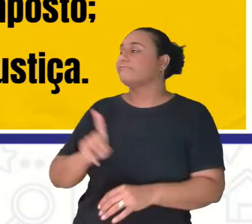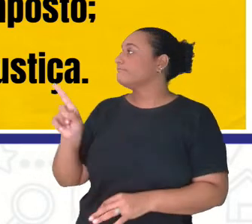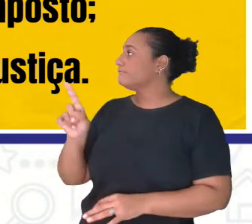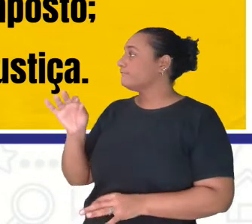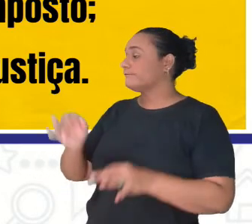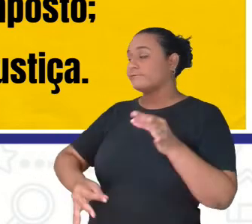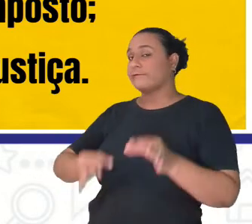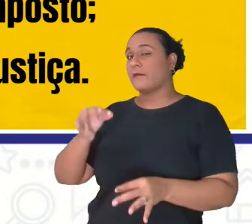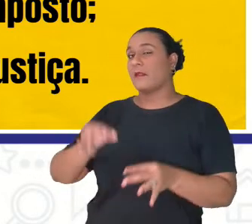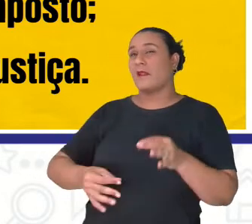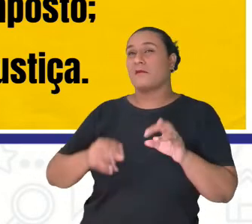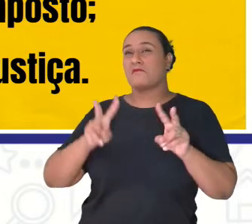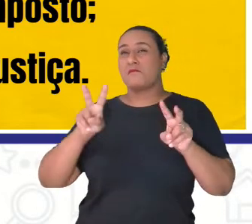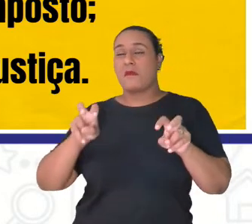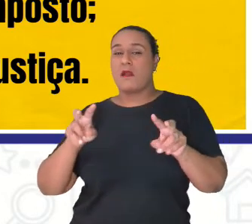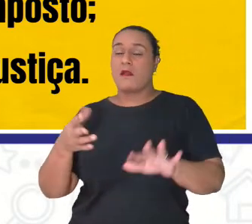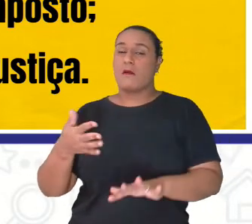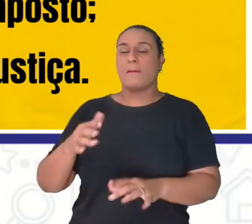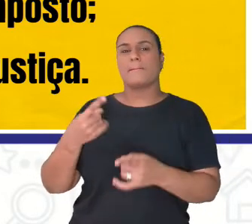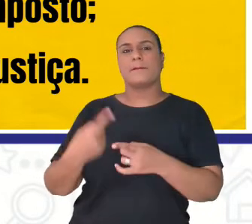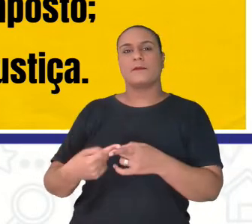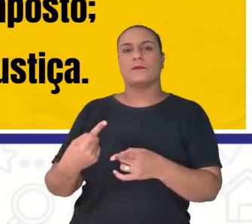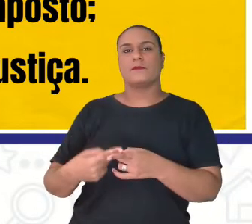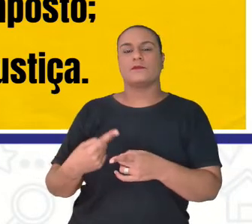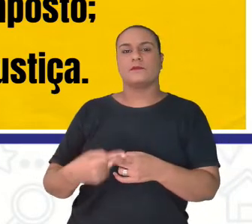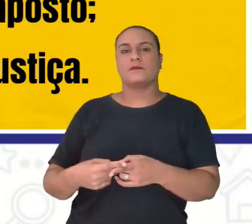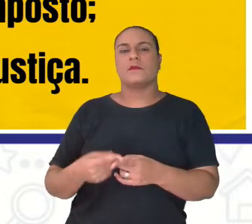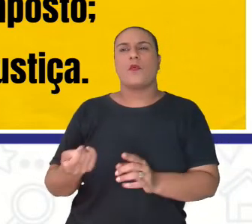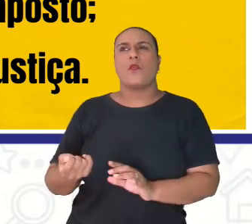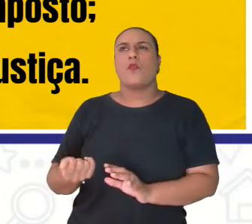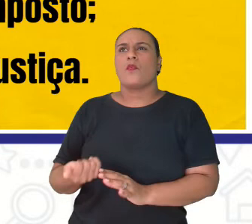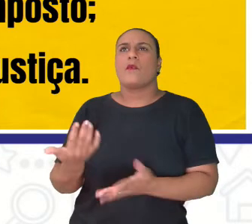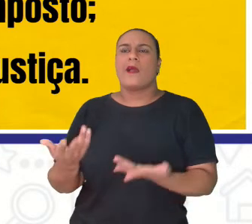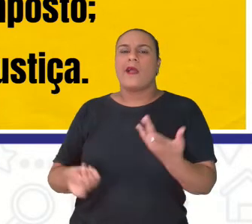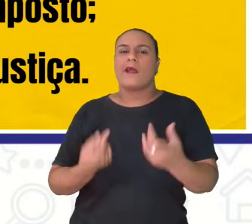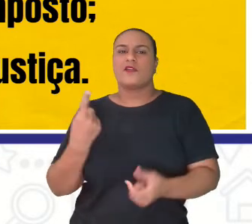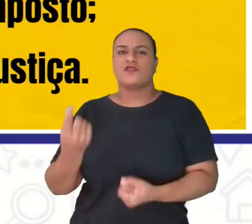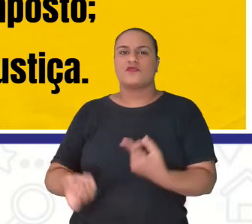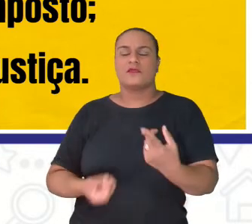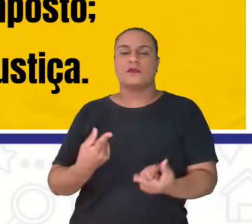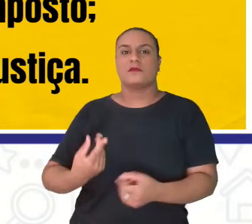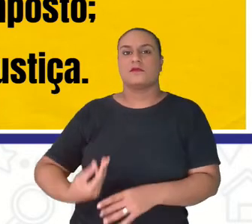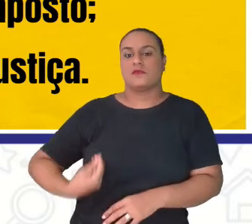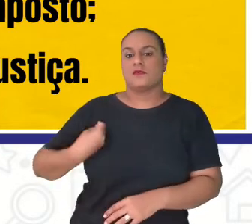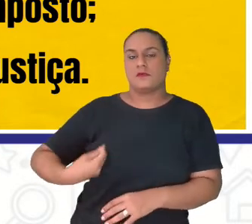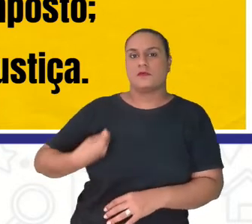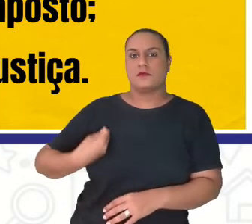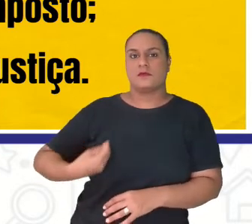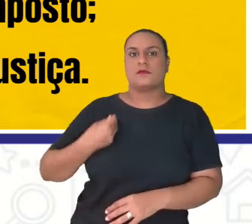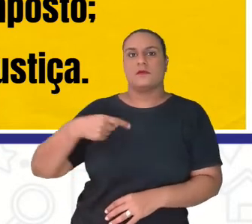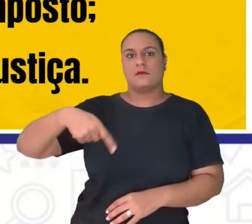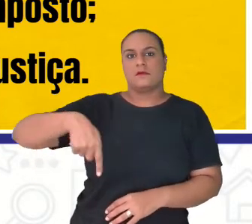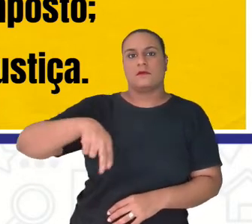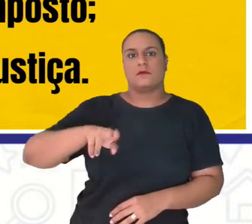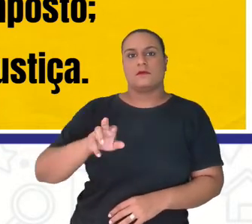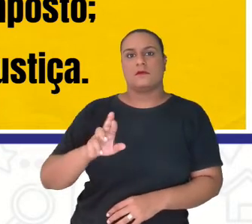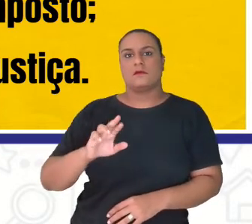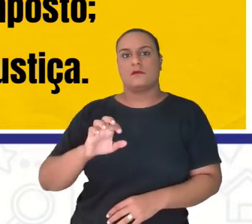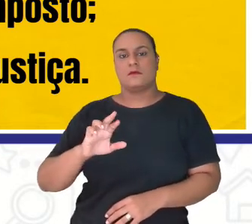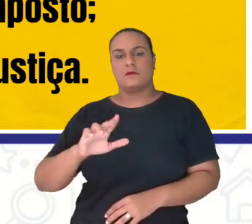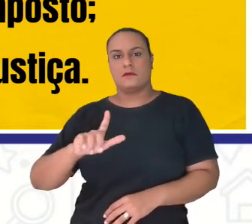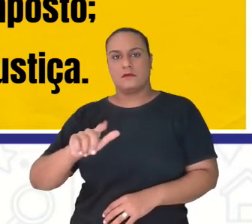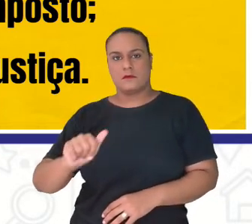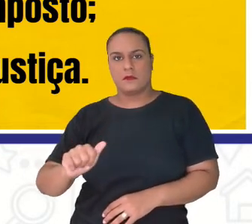justiça entre aspas, né? Porque quase nunca, né, quando existia uma querela aí entre um nobre e